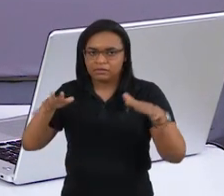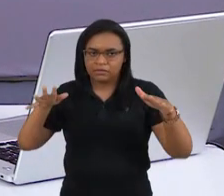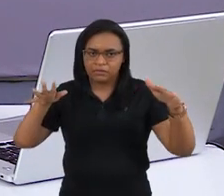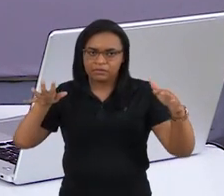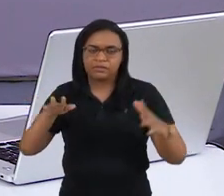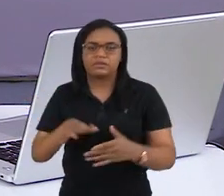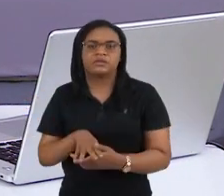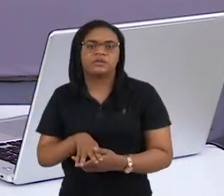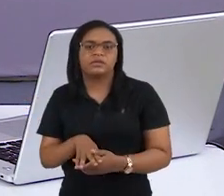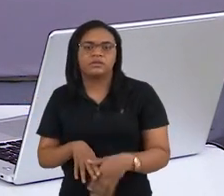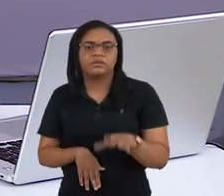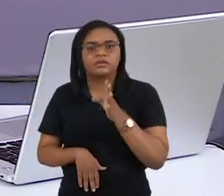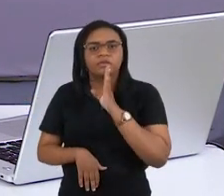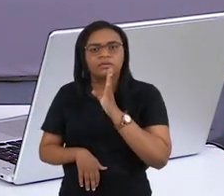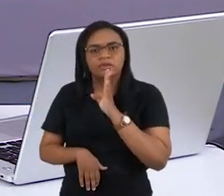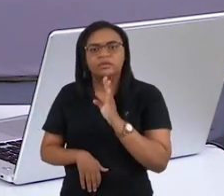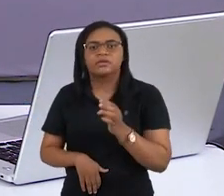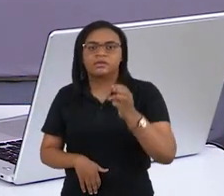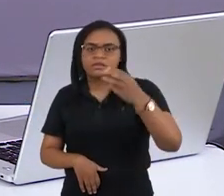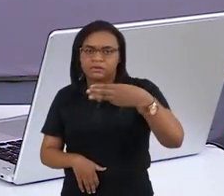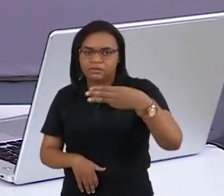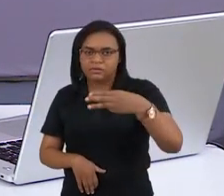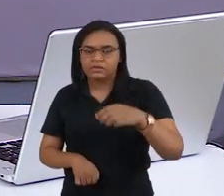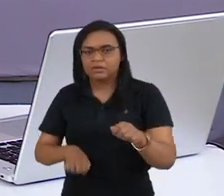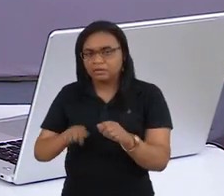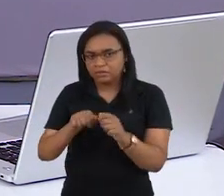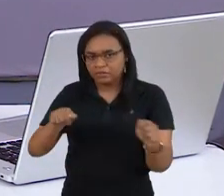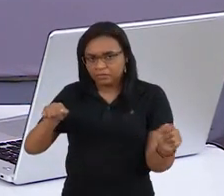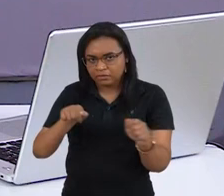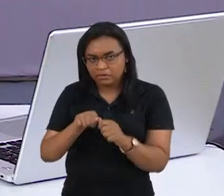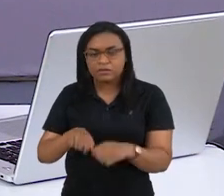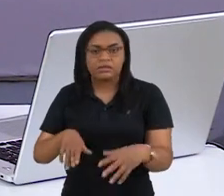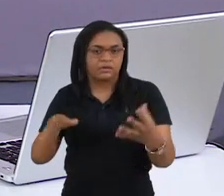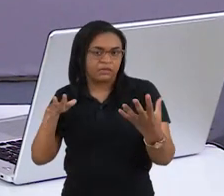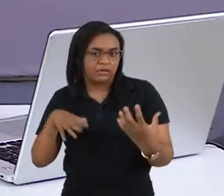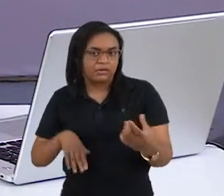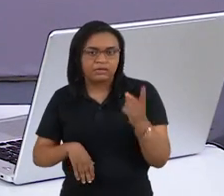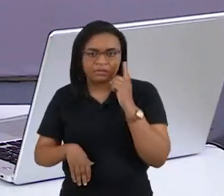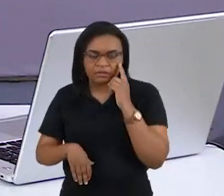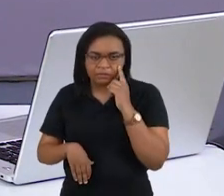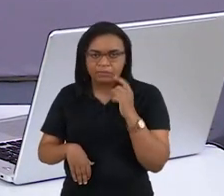duas grandezas, nós conhecemos três medidas e queremos descobrir a quarta, que é a